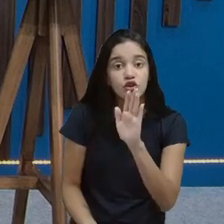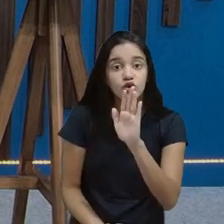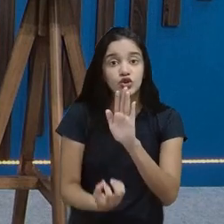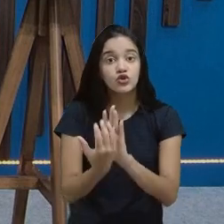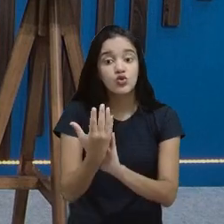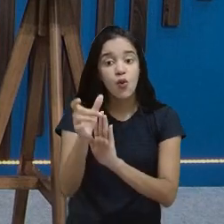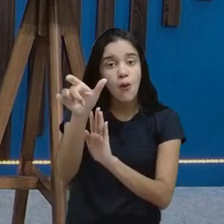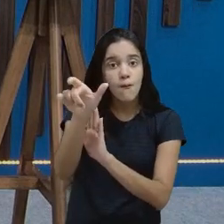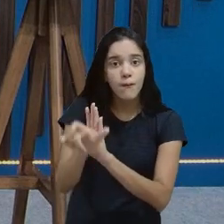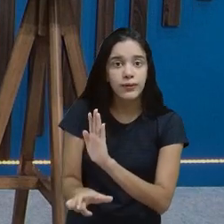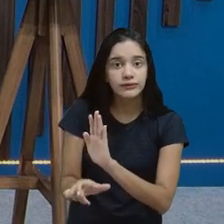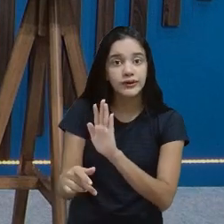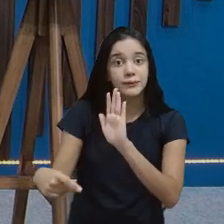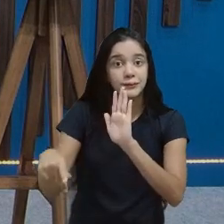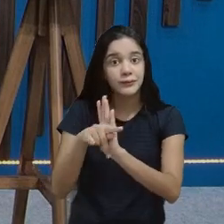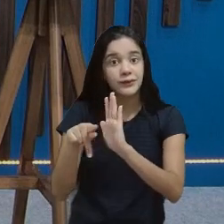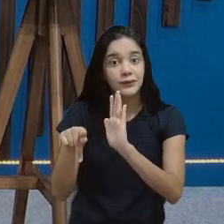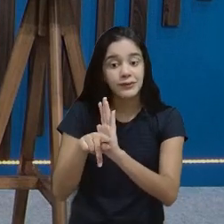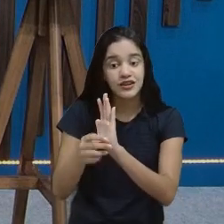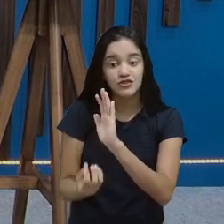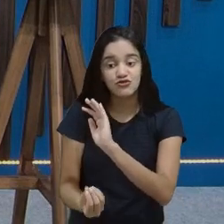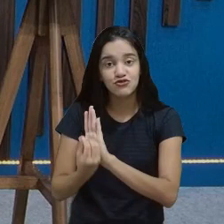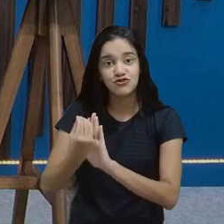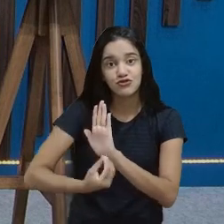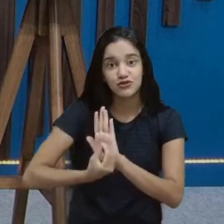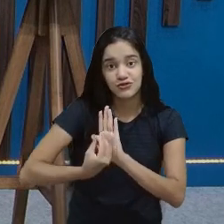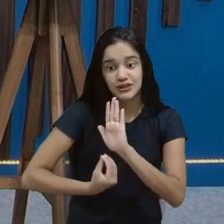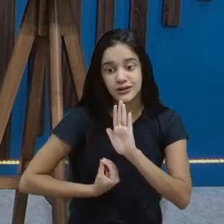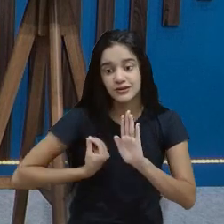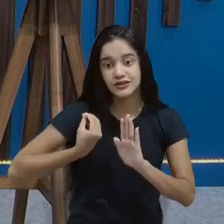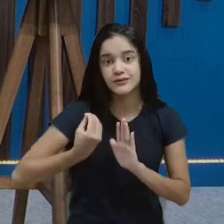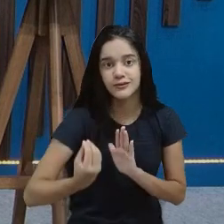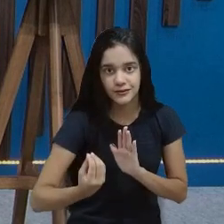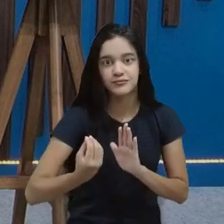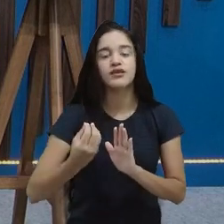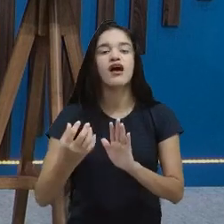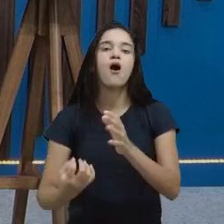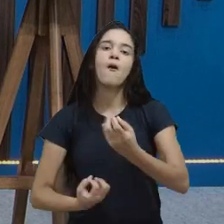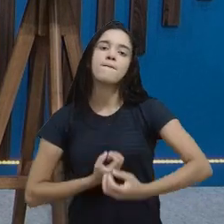esse personagem e deu vida a esta poesia.